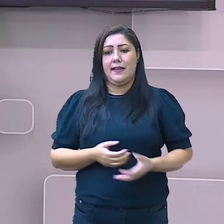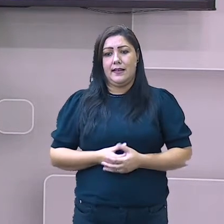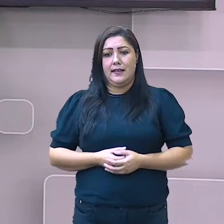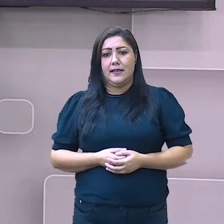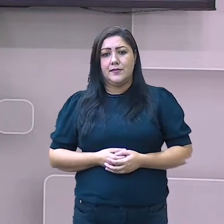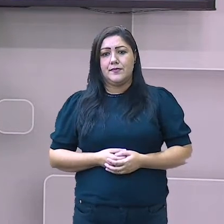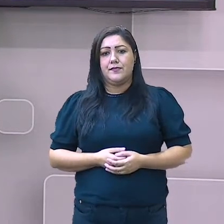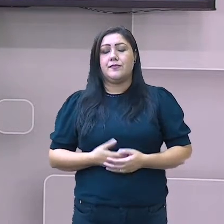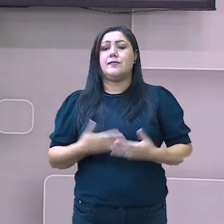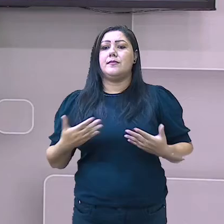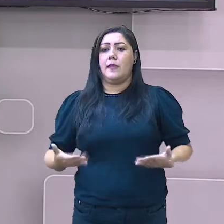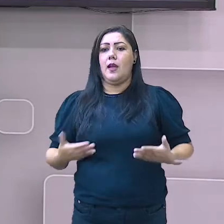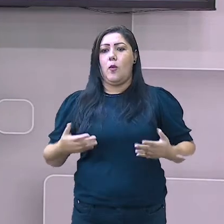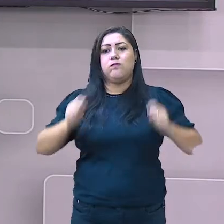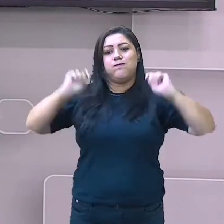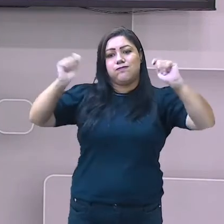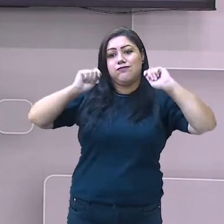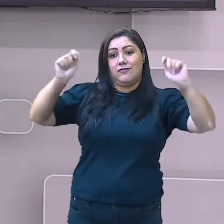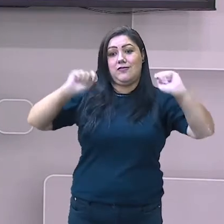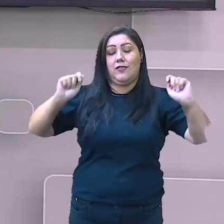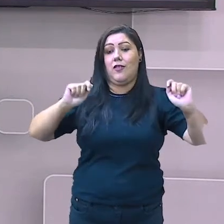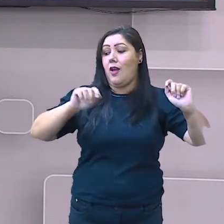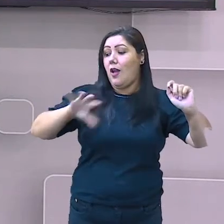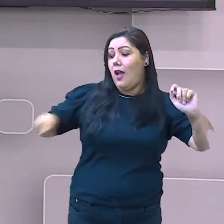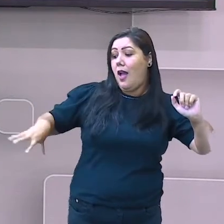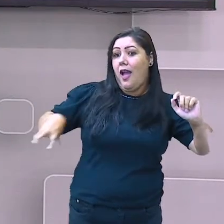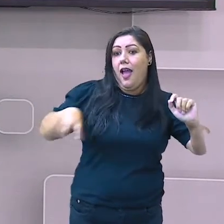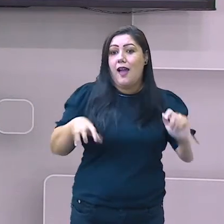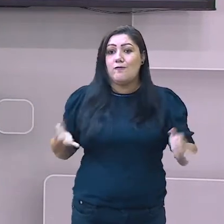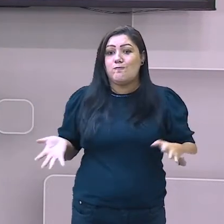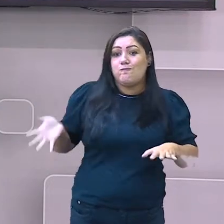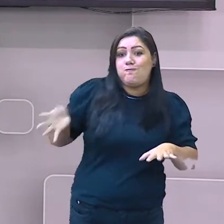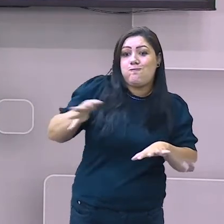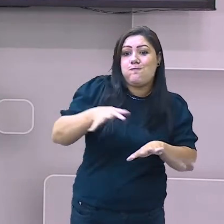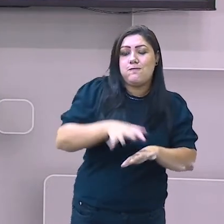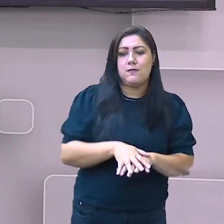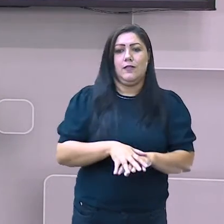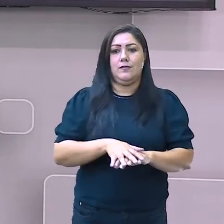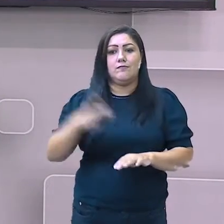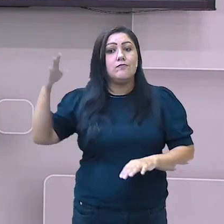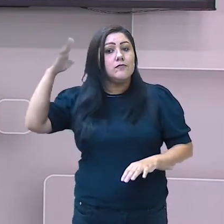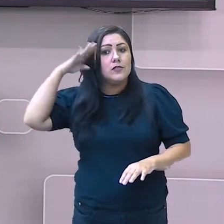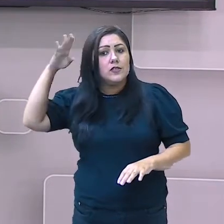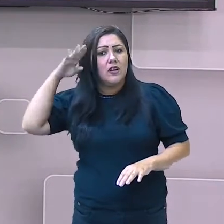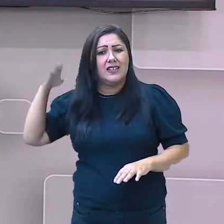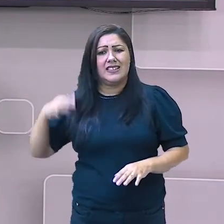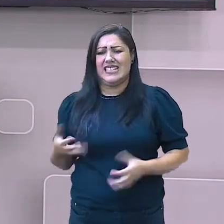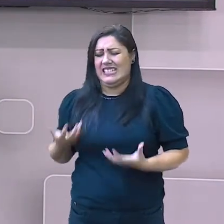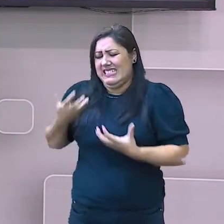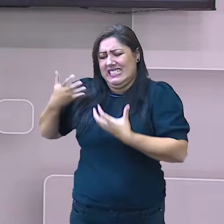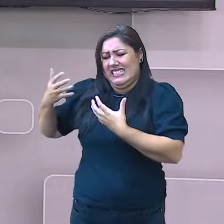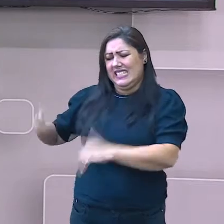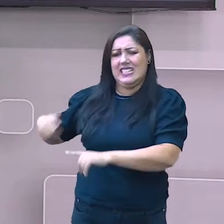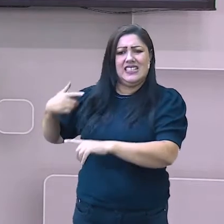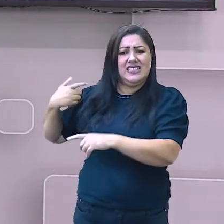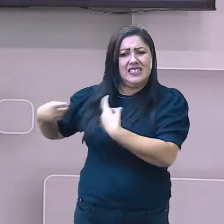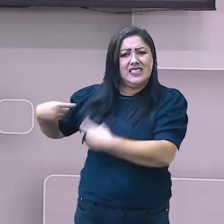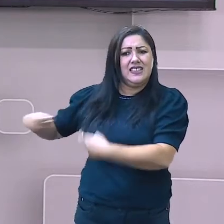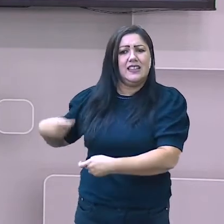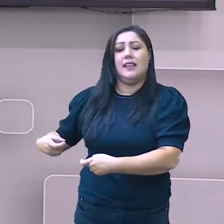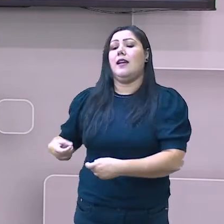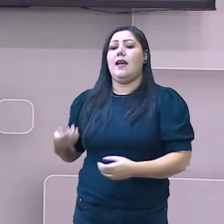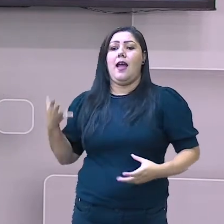conseguiu o apoio dos soldados insatisfeitos com a guerra. A insatisfação foi aumentando e as